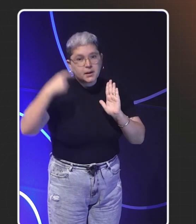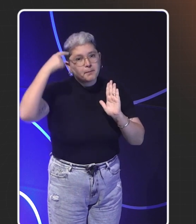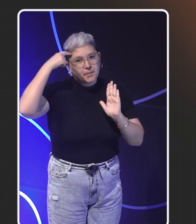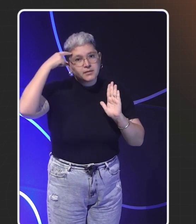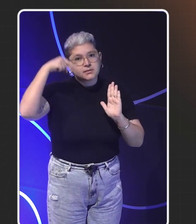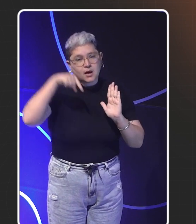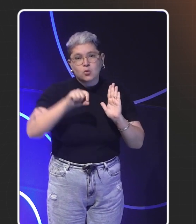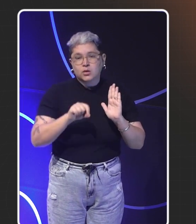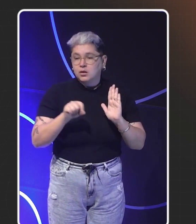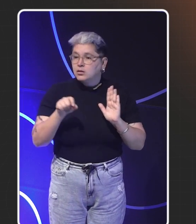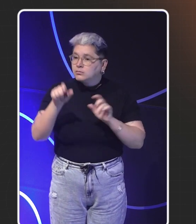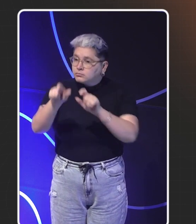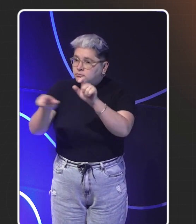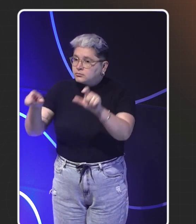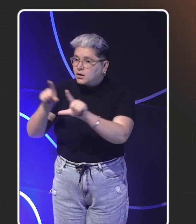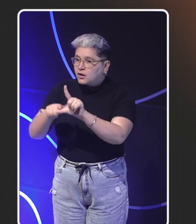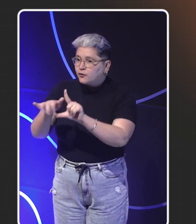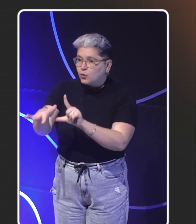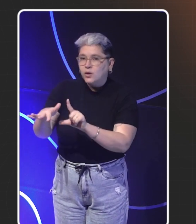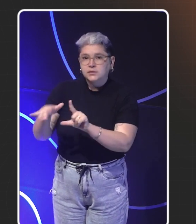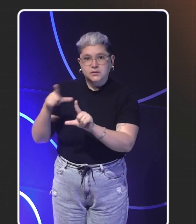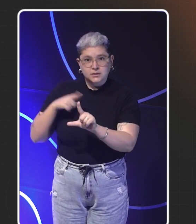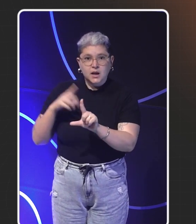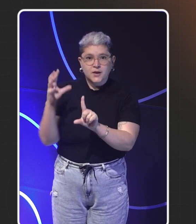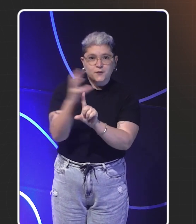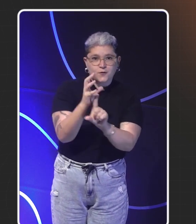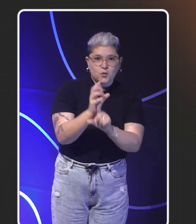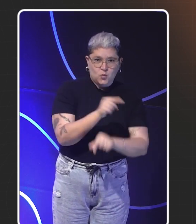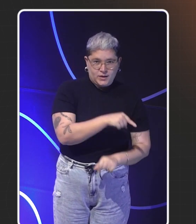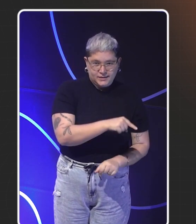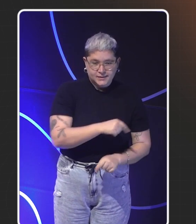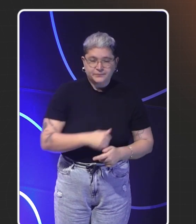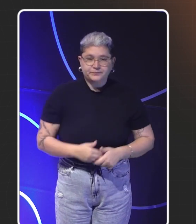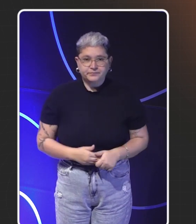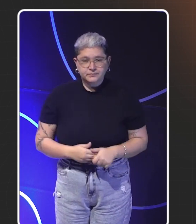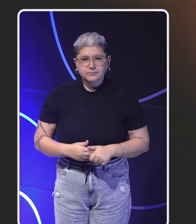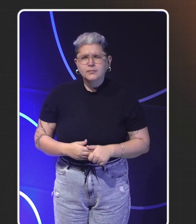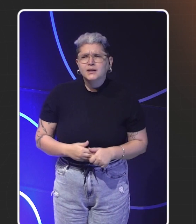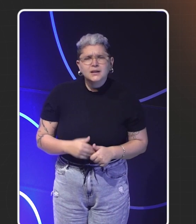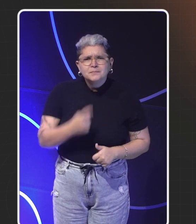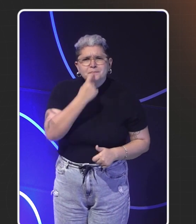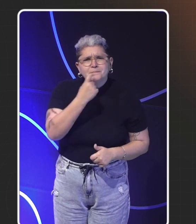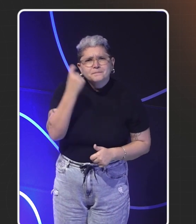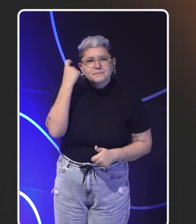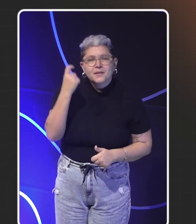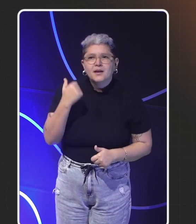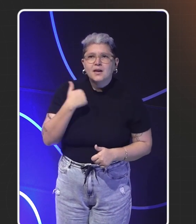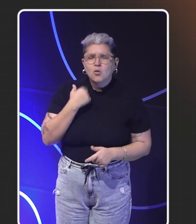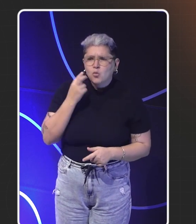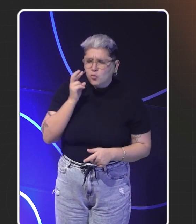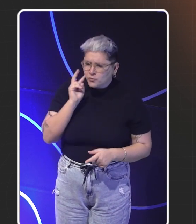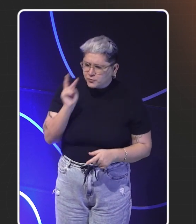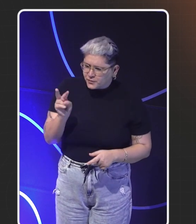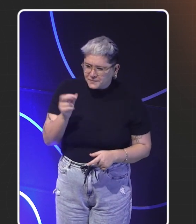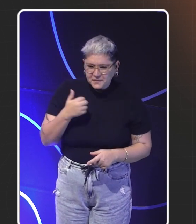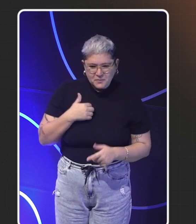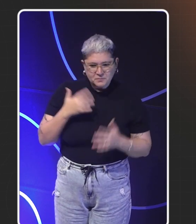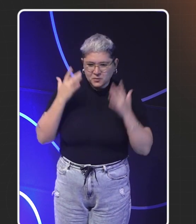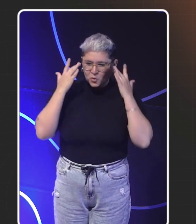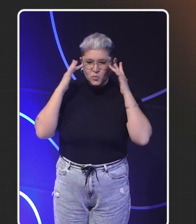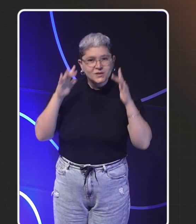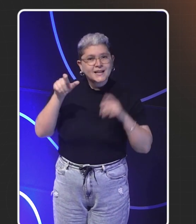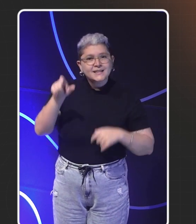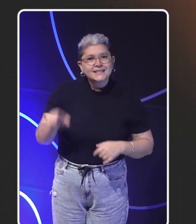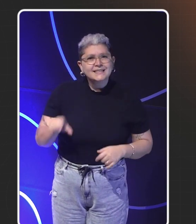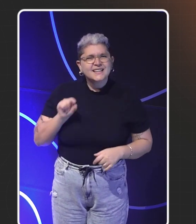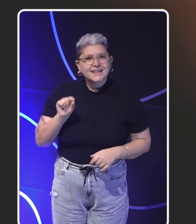criadores de conteúdo têm exercido nesse processo, né? E outro dia eu ouvi, não me lembro de quem agora, mas